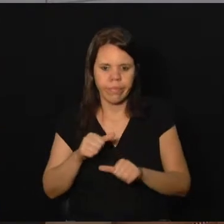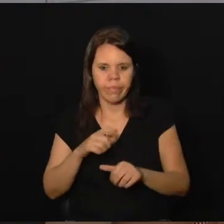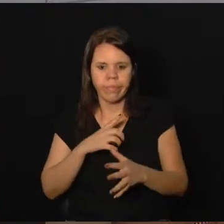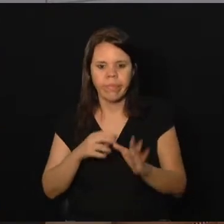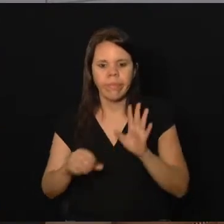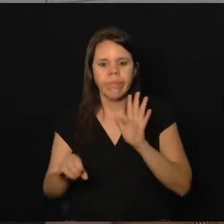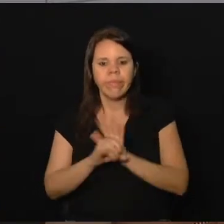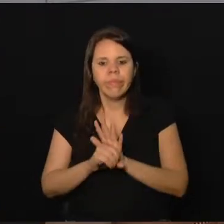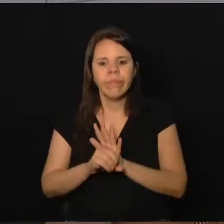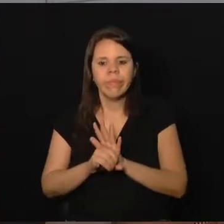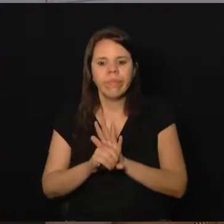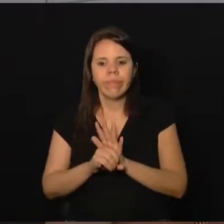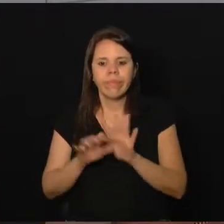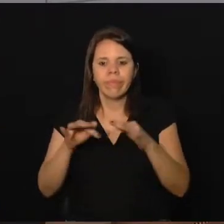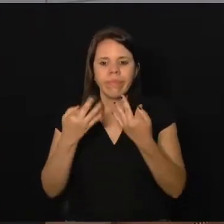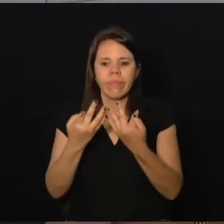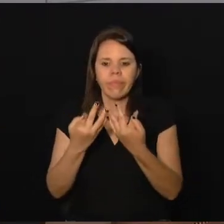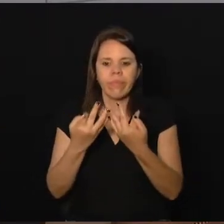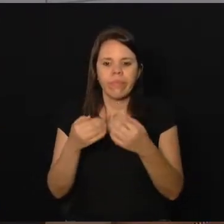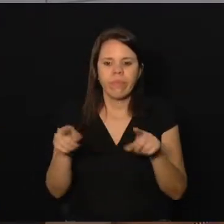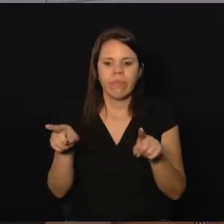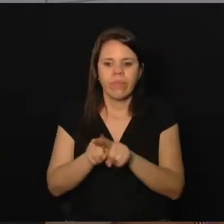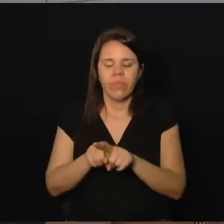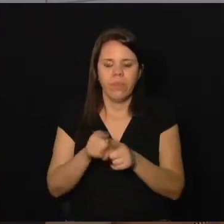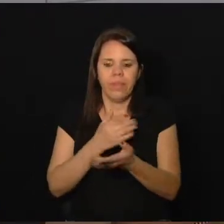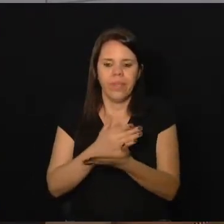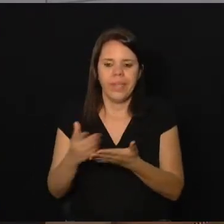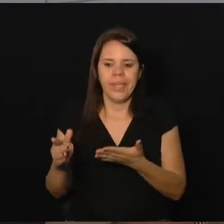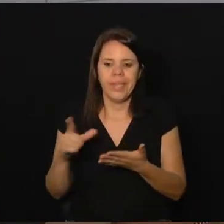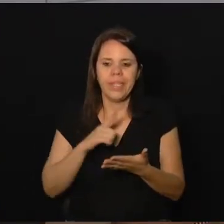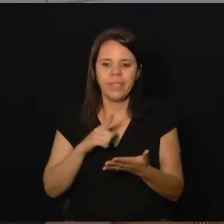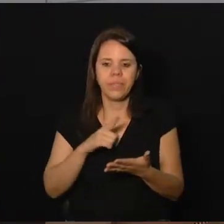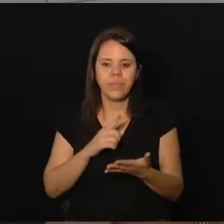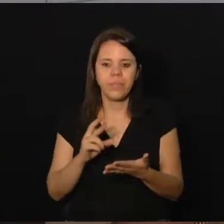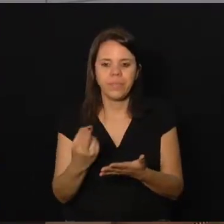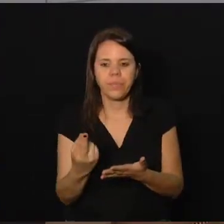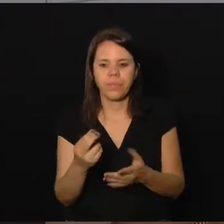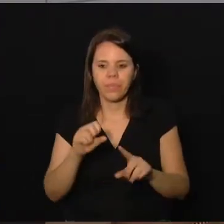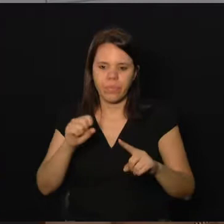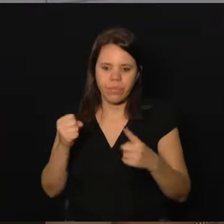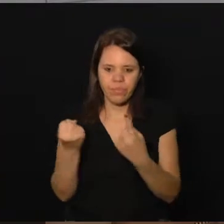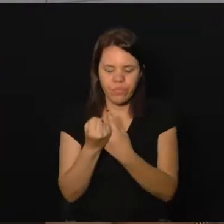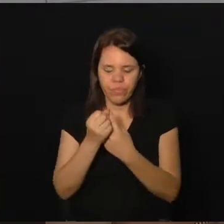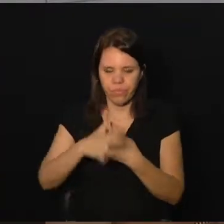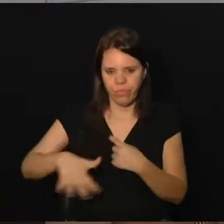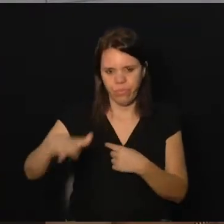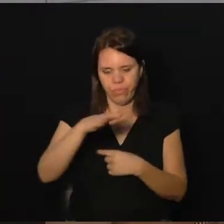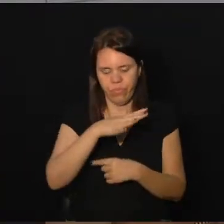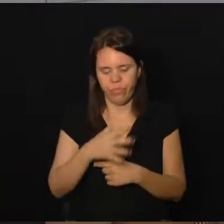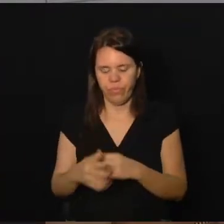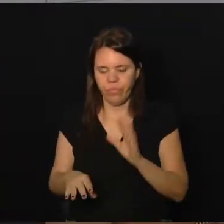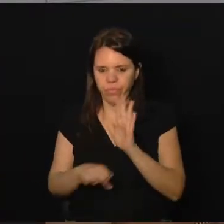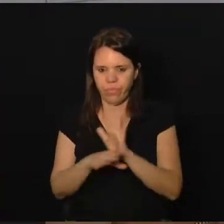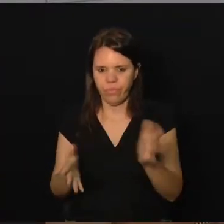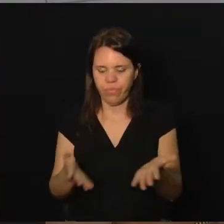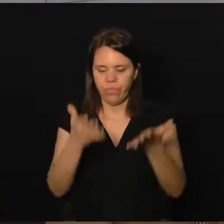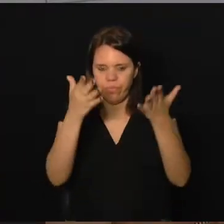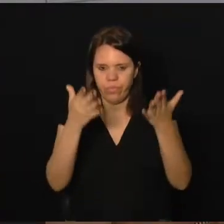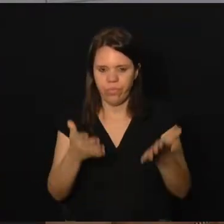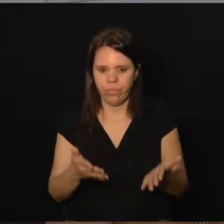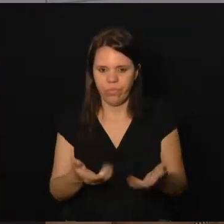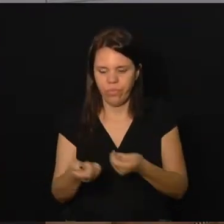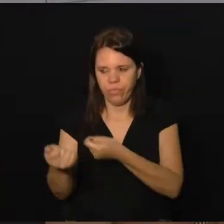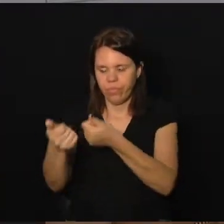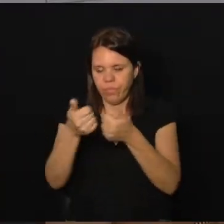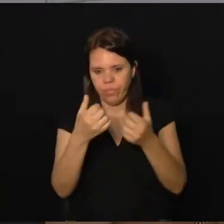identidade, esse familiar também ele vai começar a ter esse reflexo. E a sociedade também, contribuindo para isso, vai favorecer, muitas